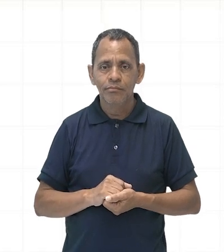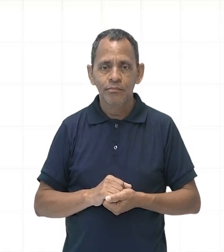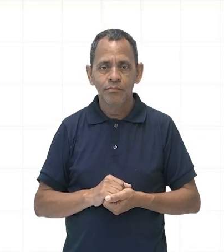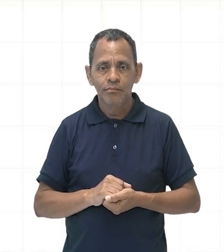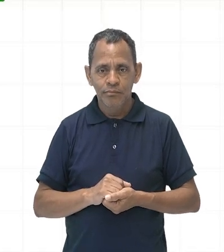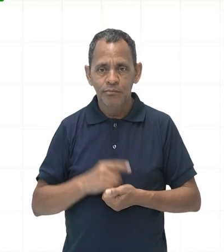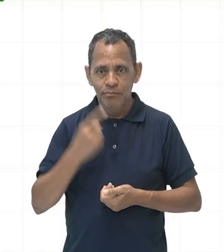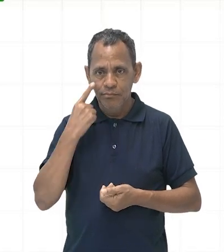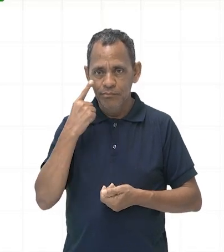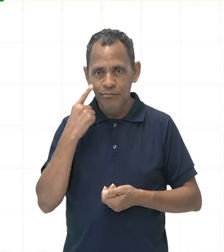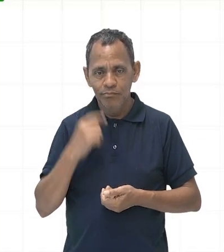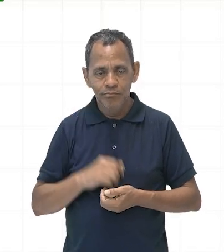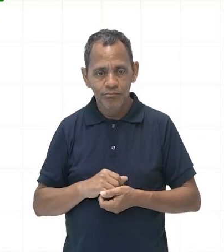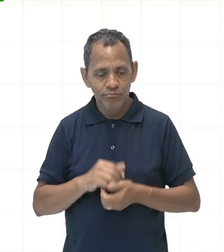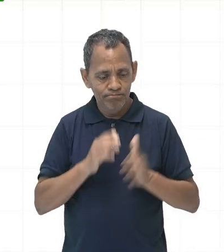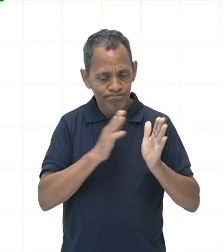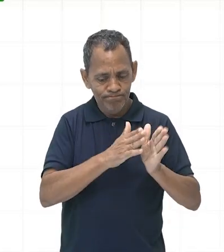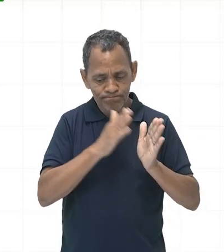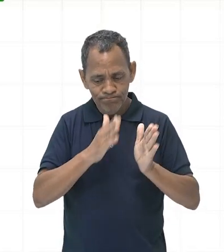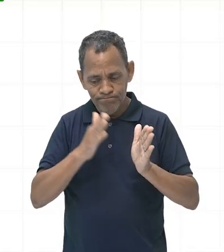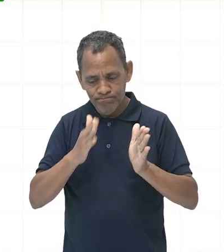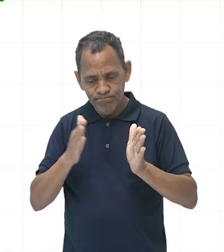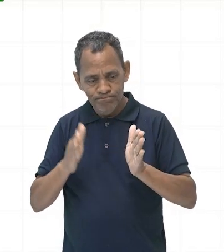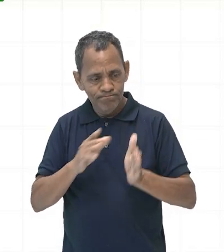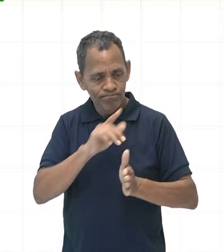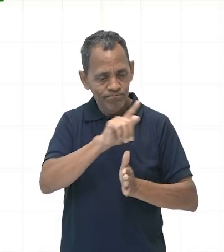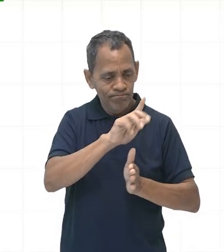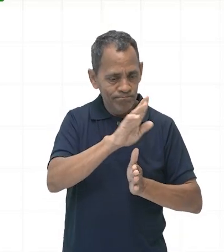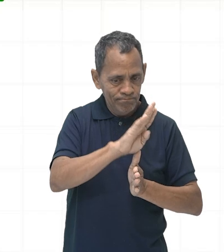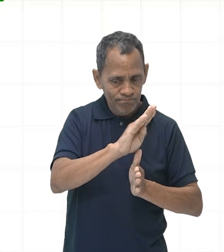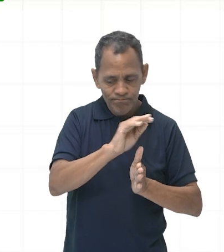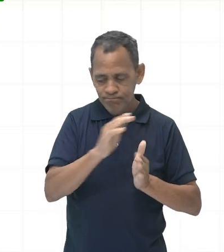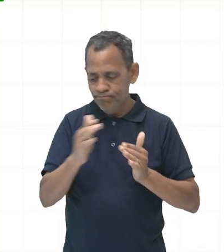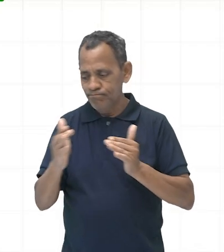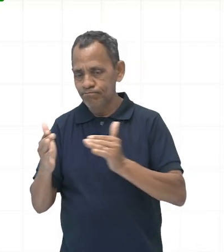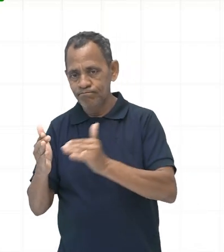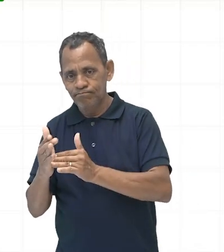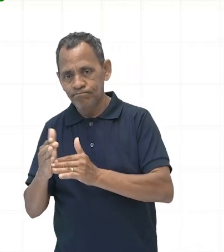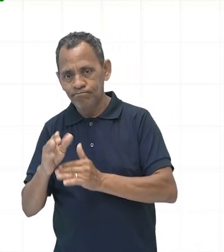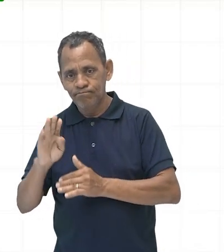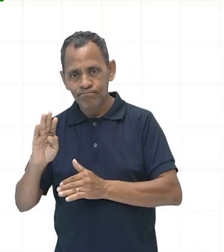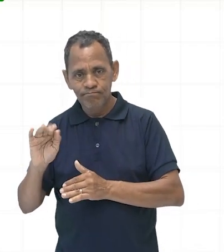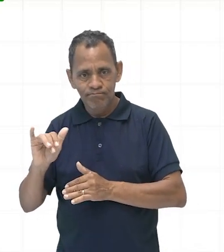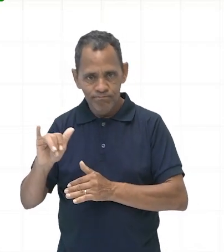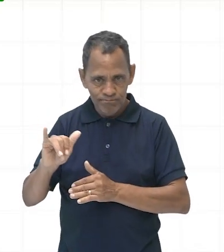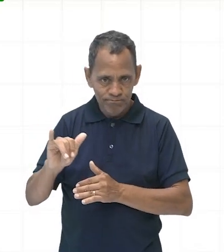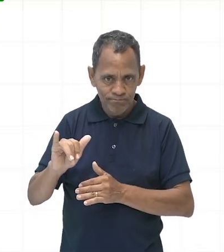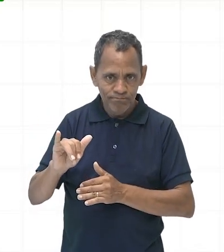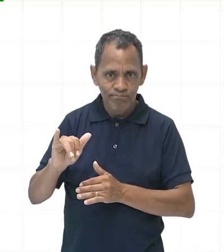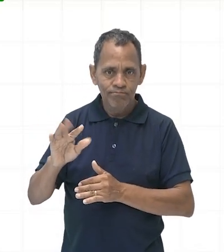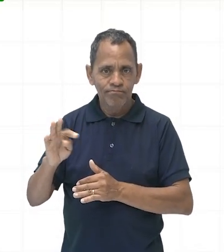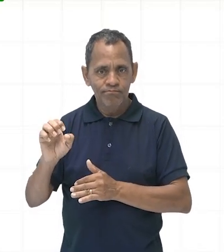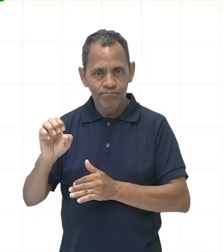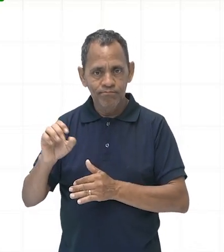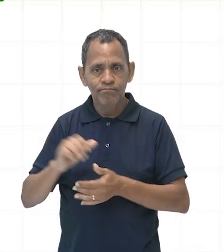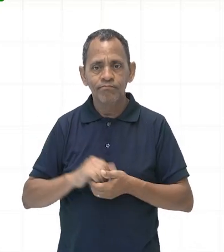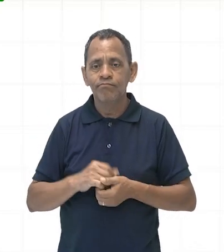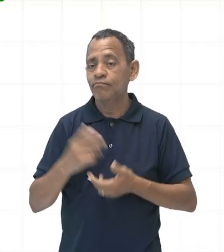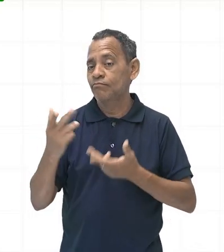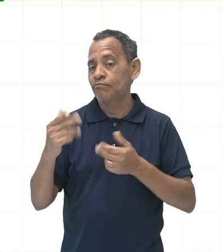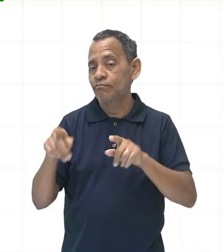de gigabyte e indo para byte, 1 gigabyte é o mesmo que